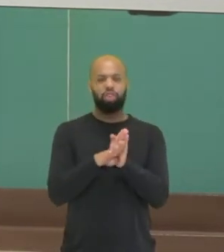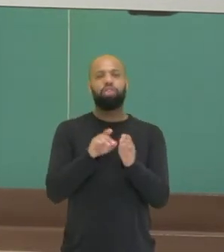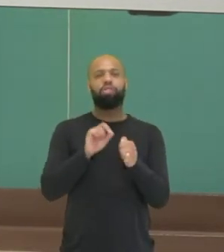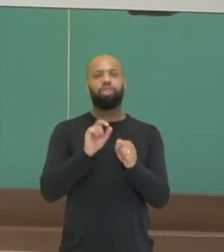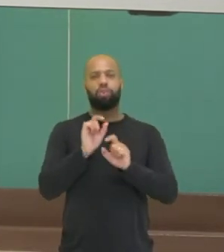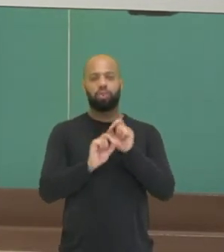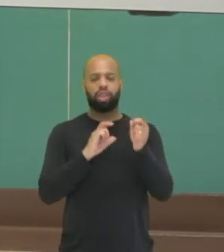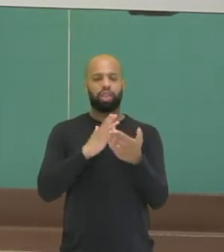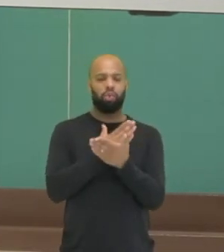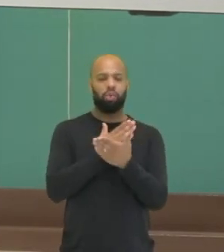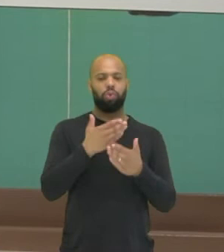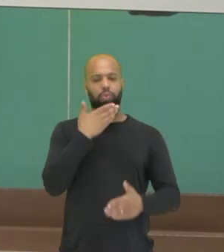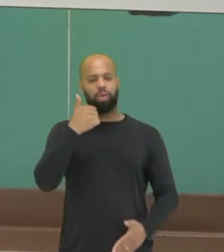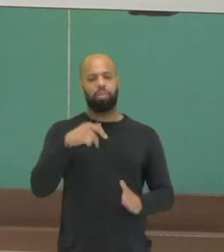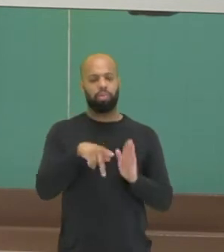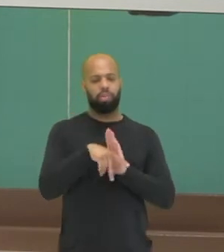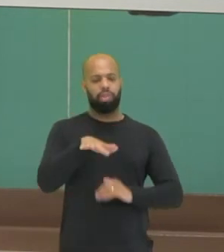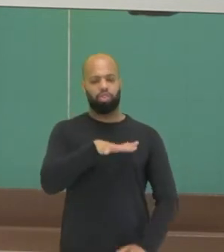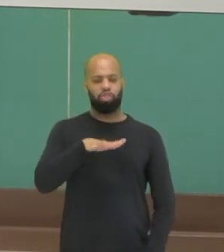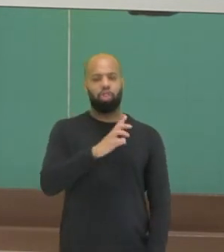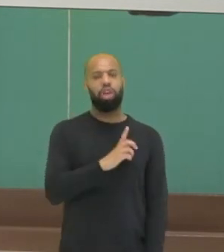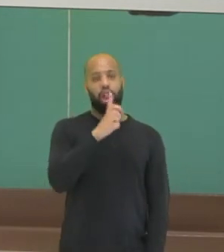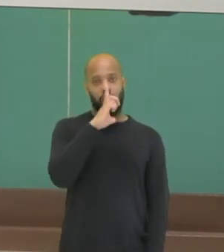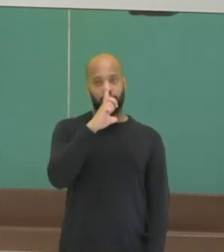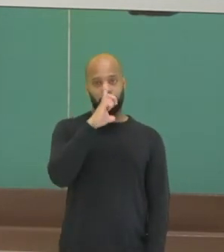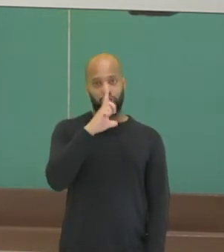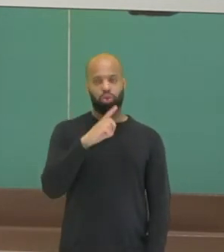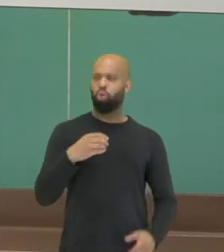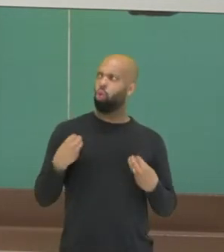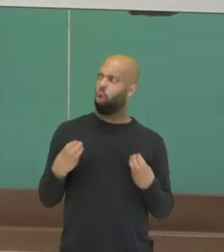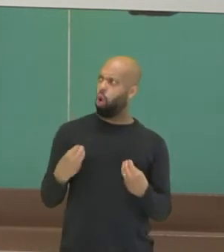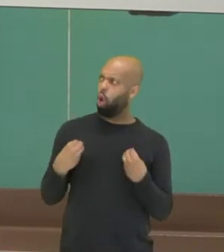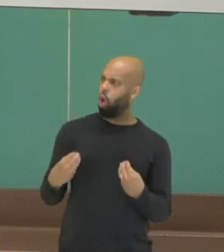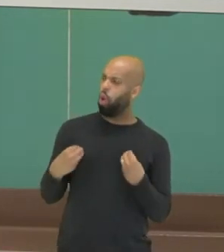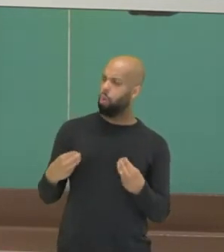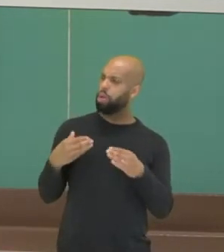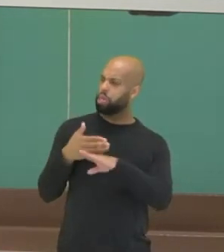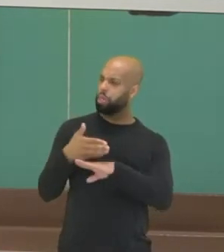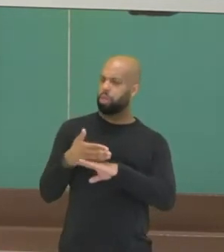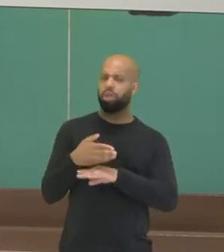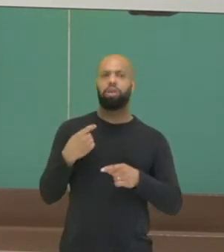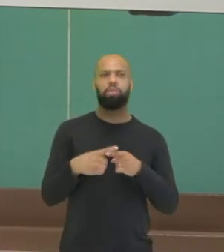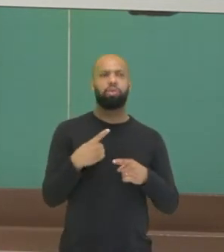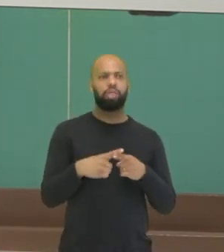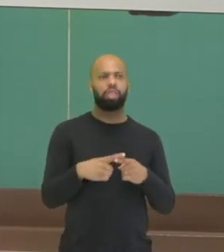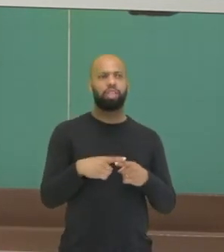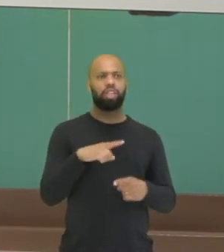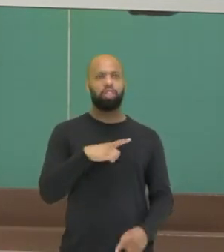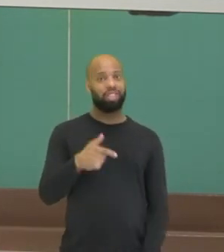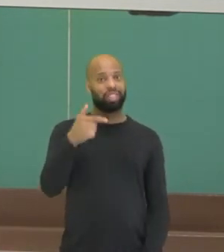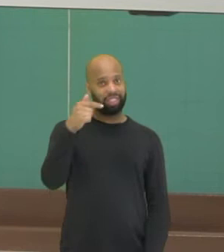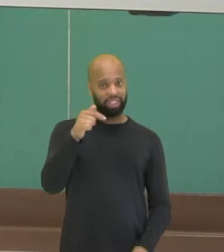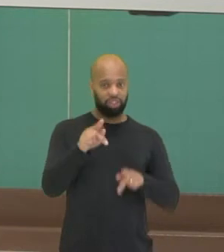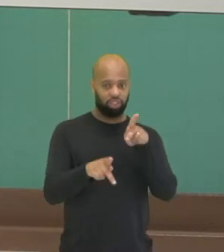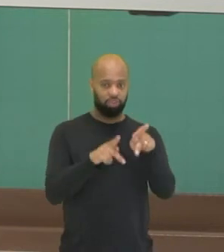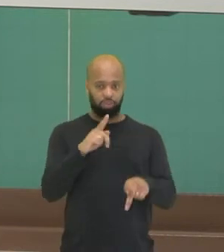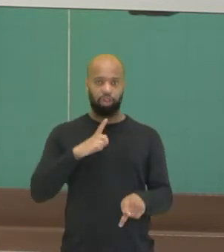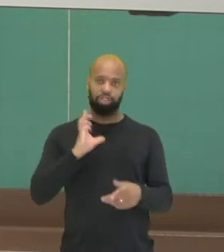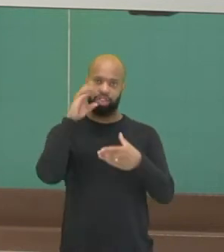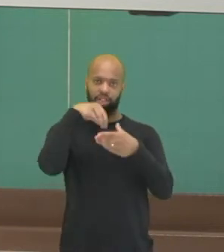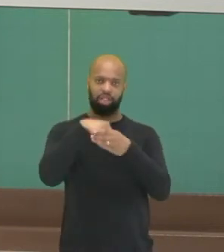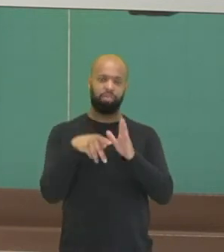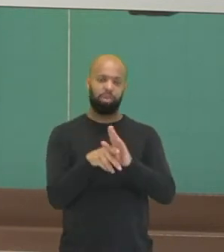algumas melhorias na região, os latinos ficaram pé da vida, inclusive eles eram 7 povos e